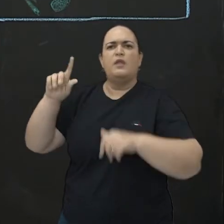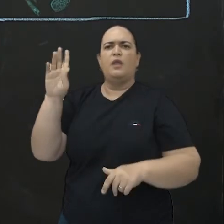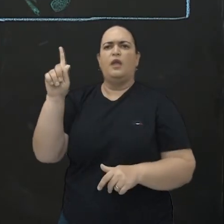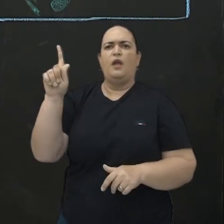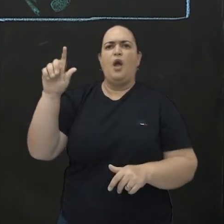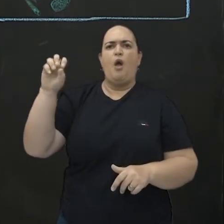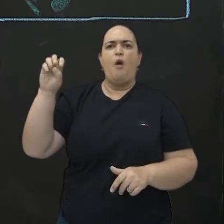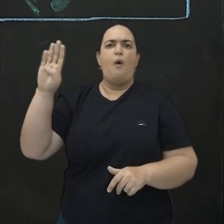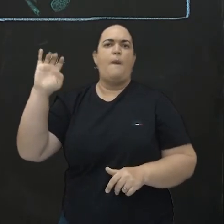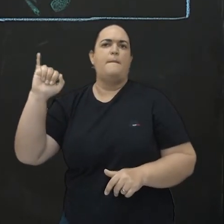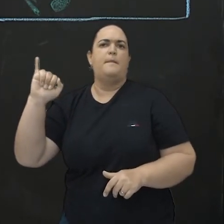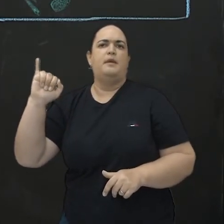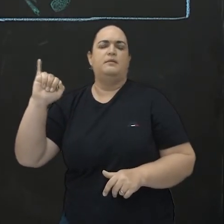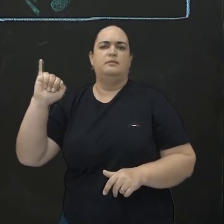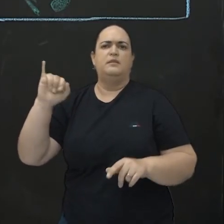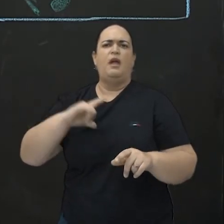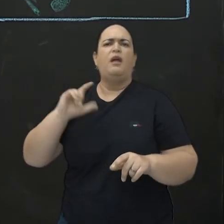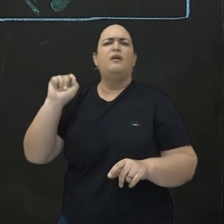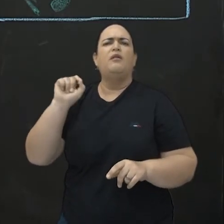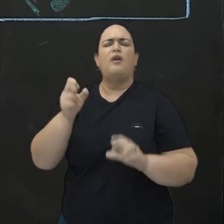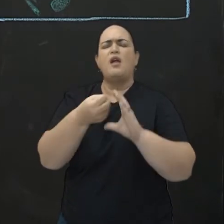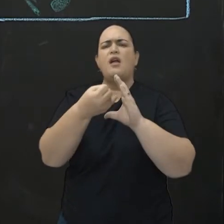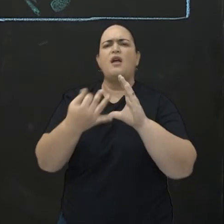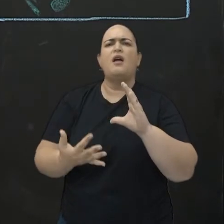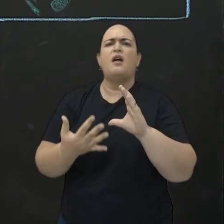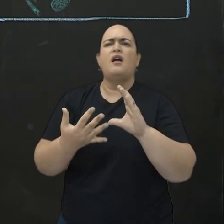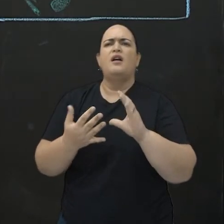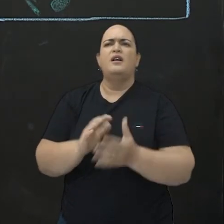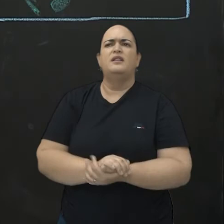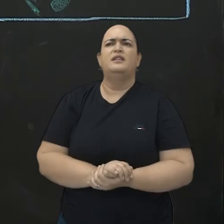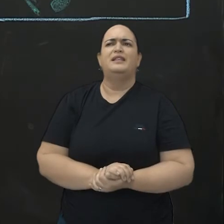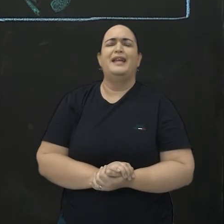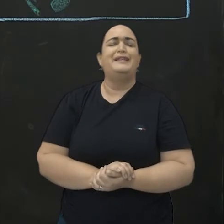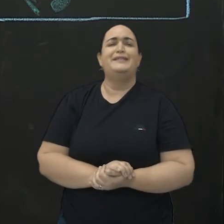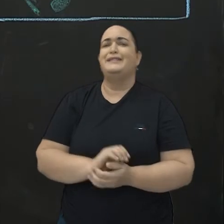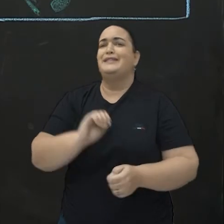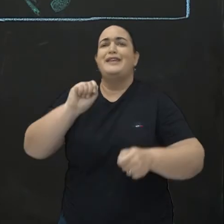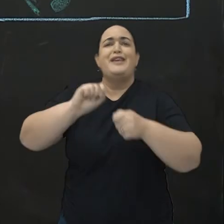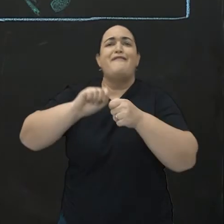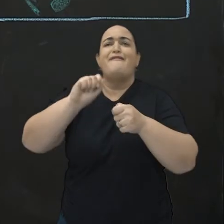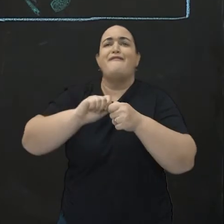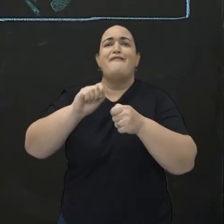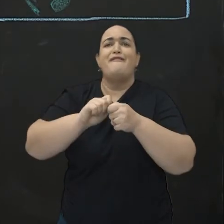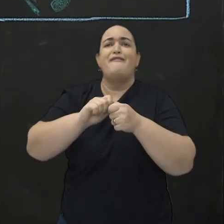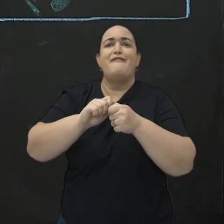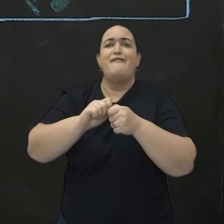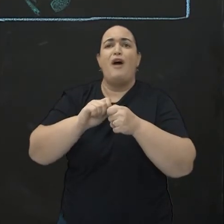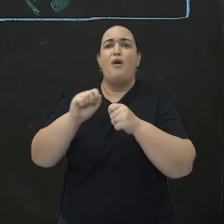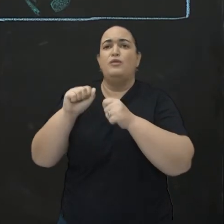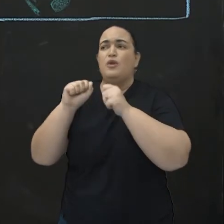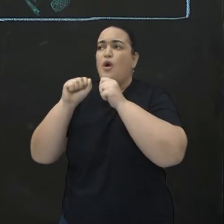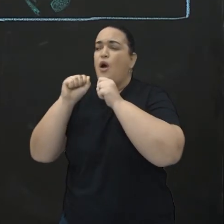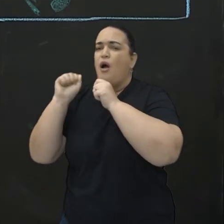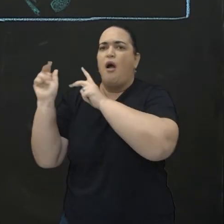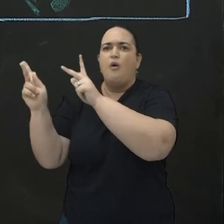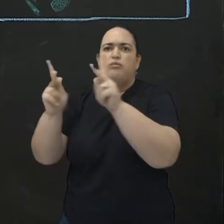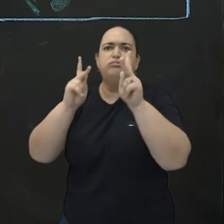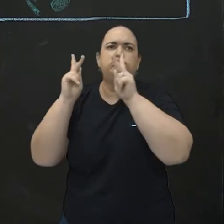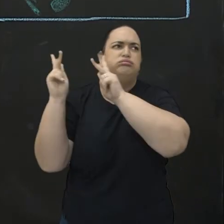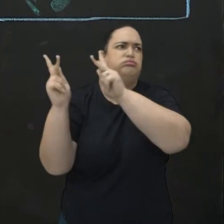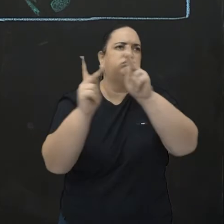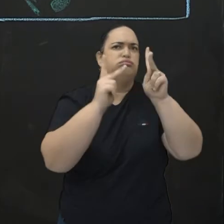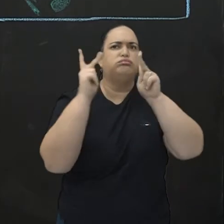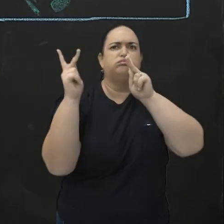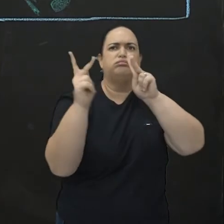região vai ser caracterizada devido aí à falta de massas de ar que acabam atuando na região. E isso